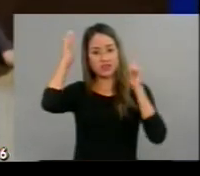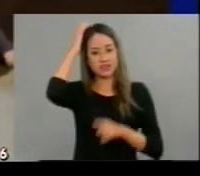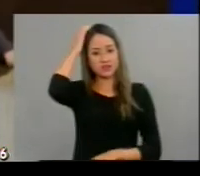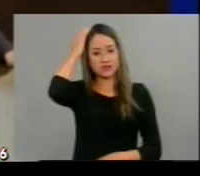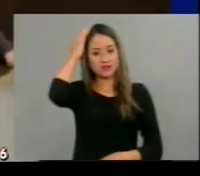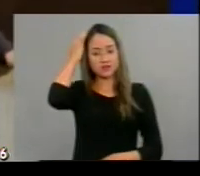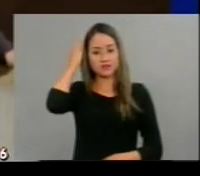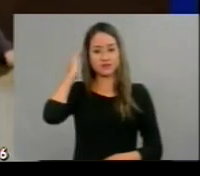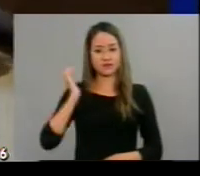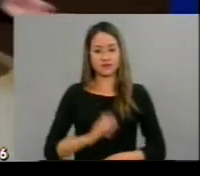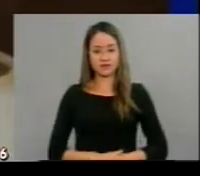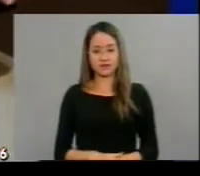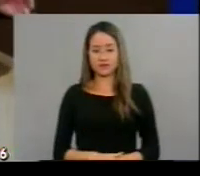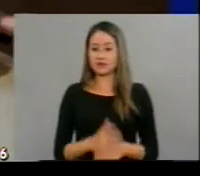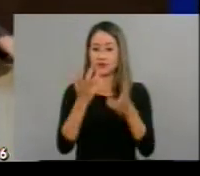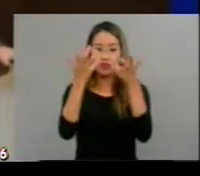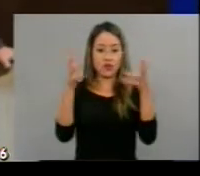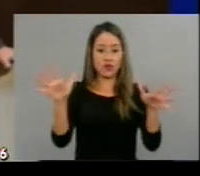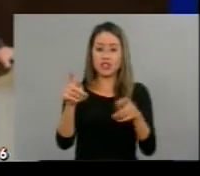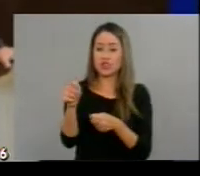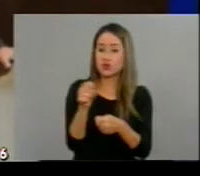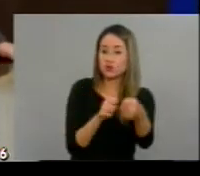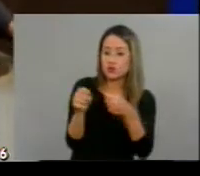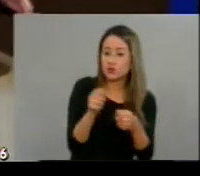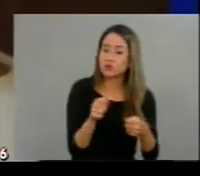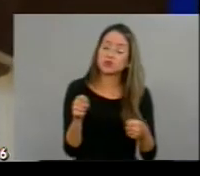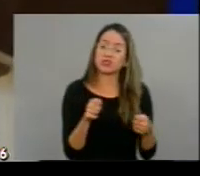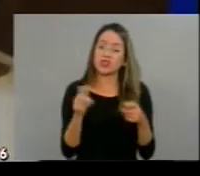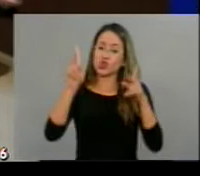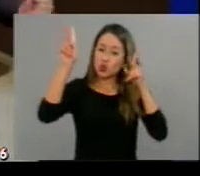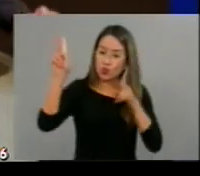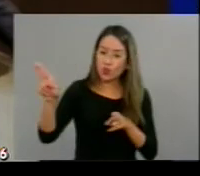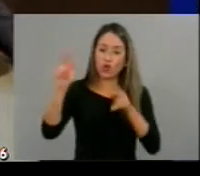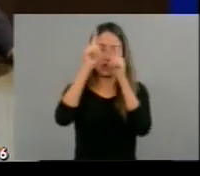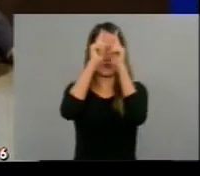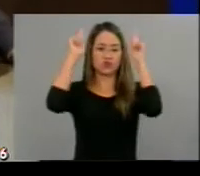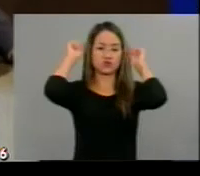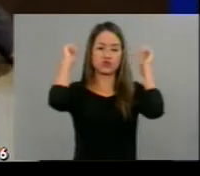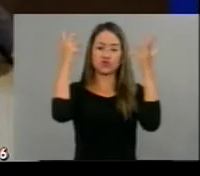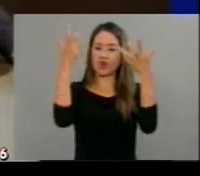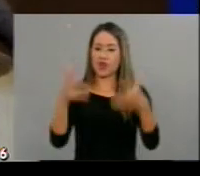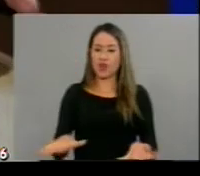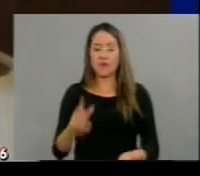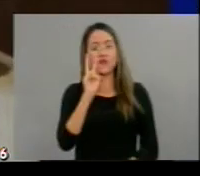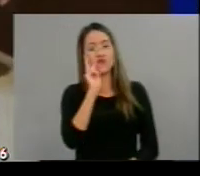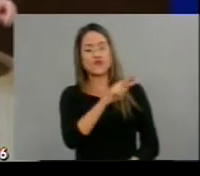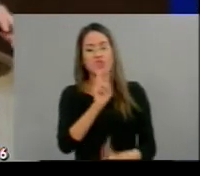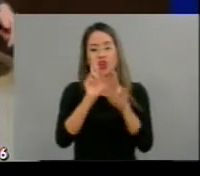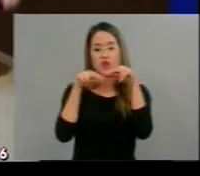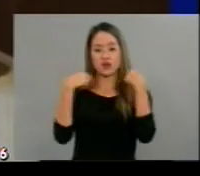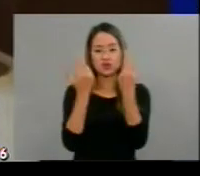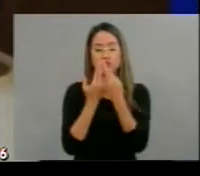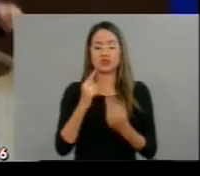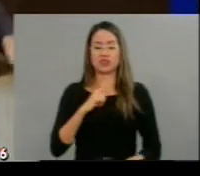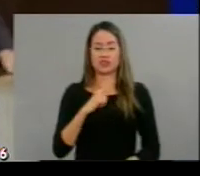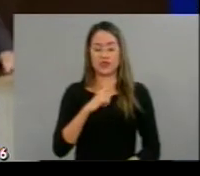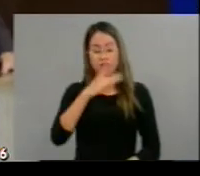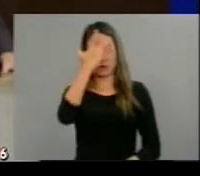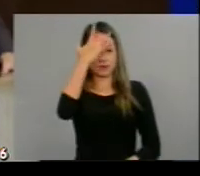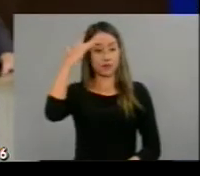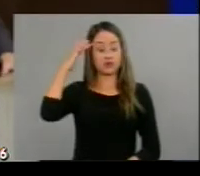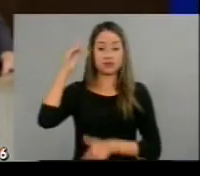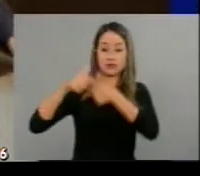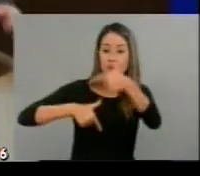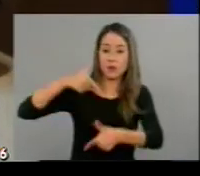da economia. Nós não queremos uma economia mais financiarizada. Nós acabamos de ver uma reunião onde aquelas pessoas,